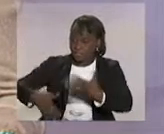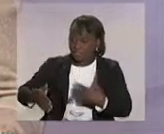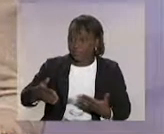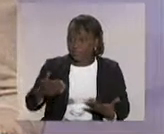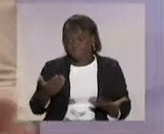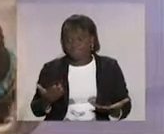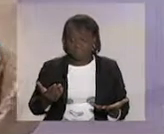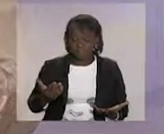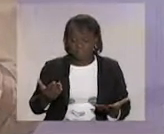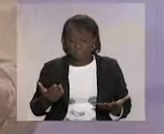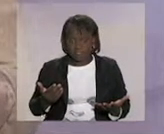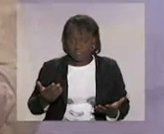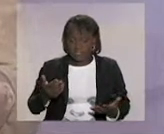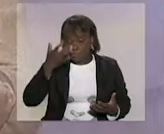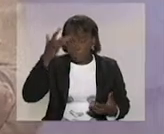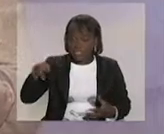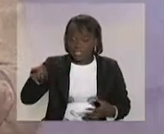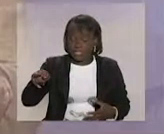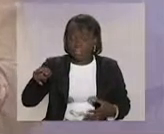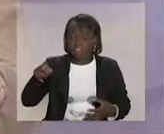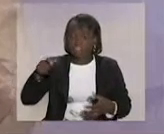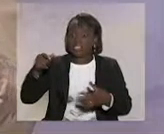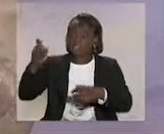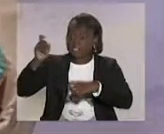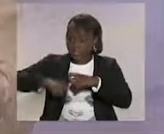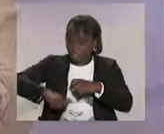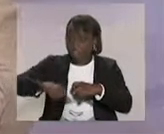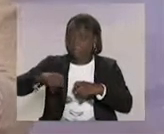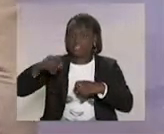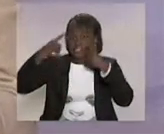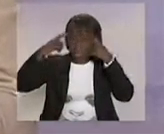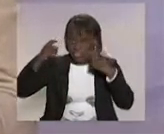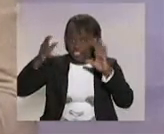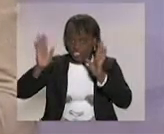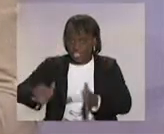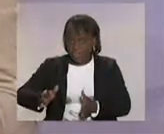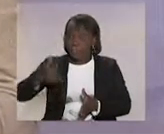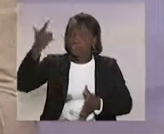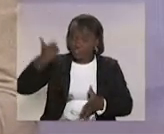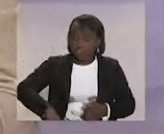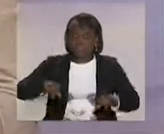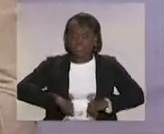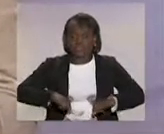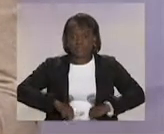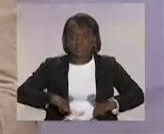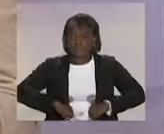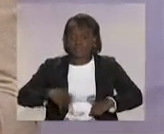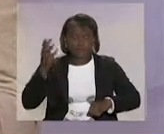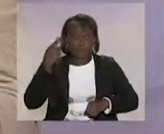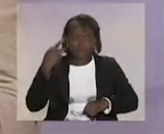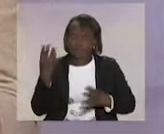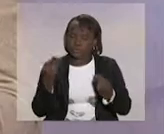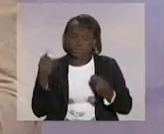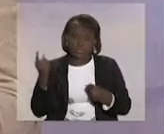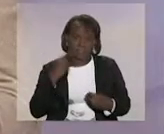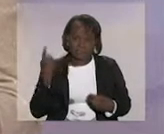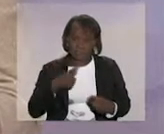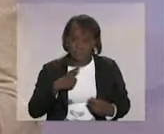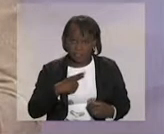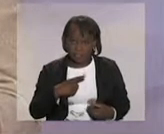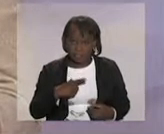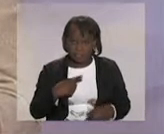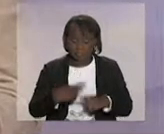né? A revitimização da vítima, né, desses casos é uma coisa muito comum, né? Ela